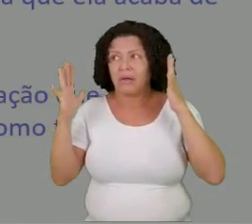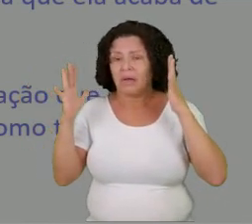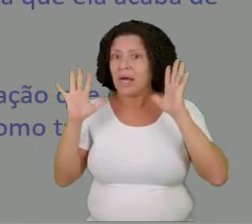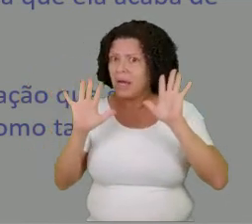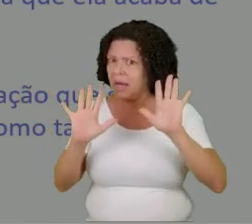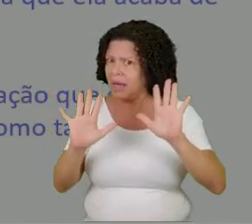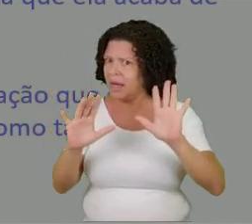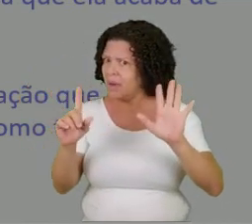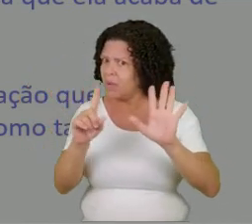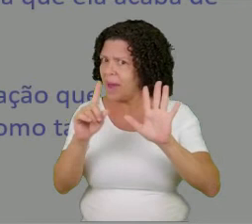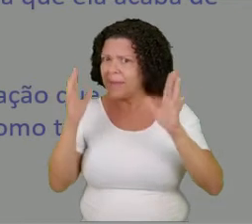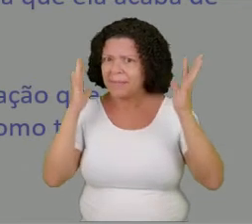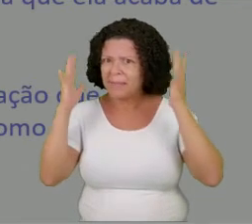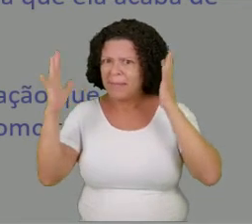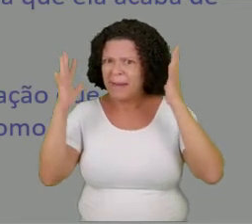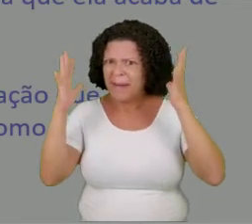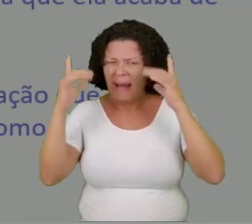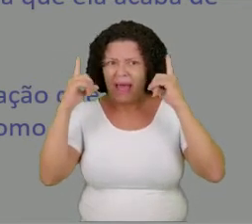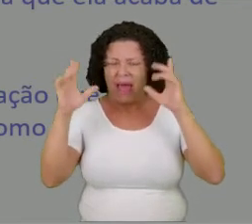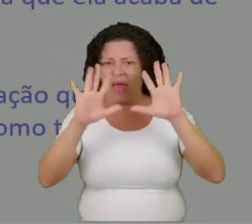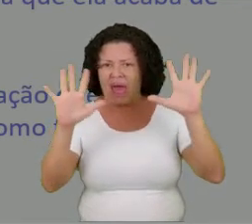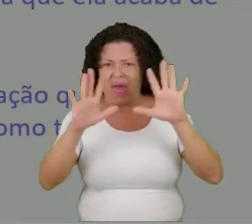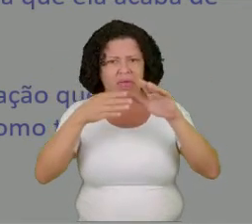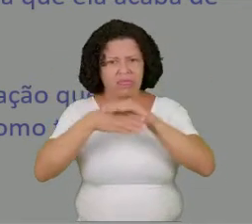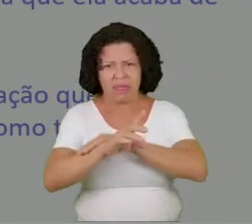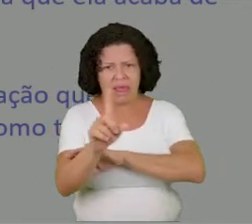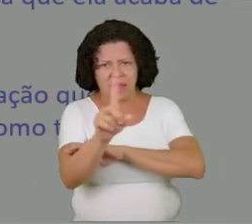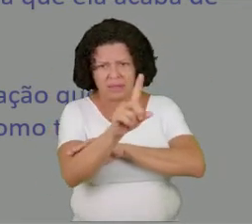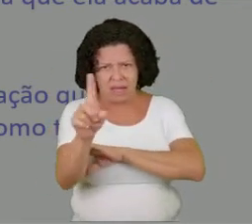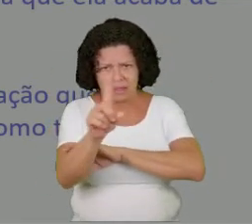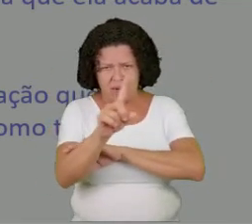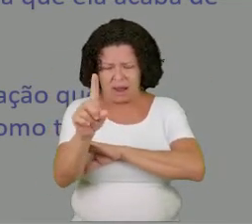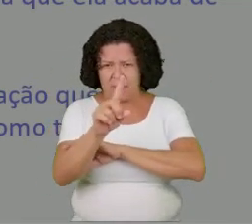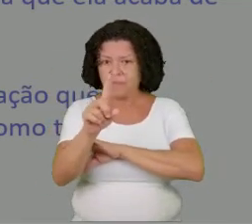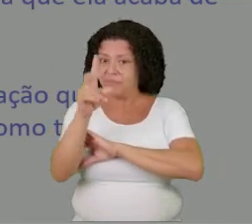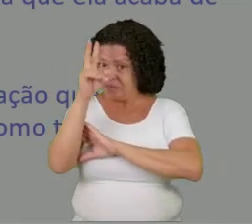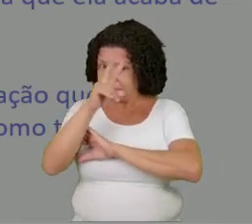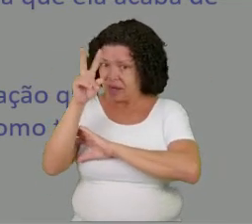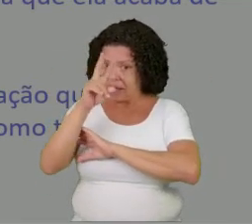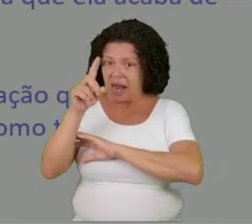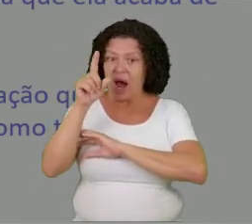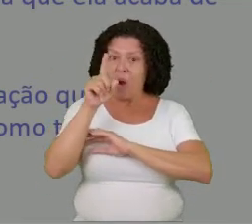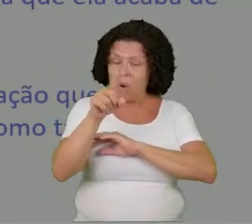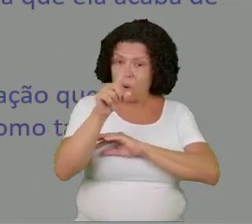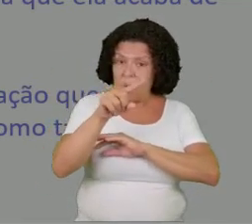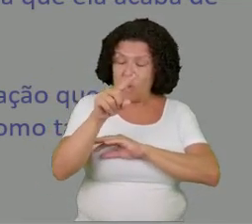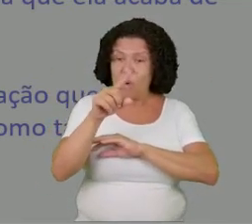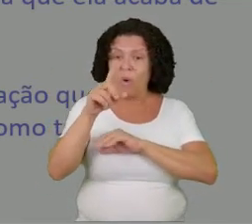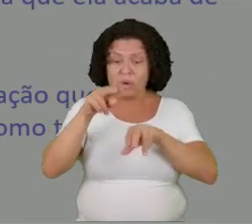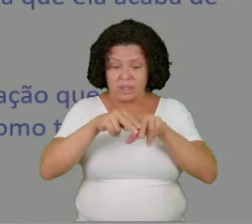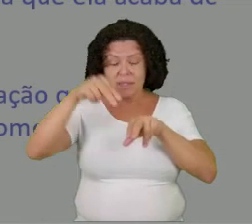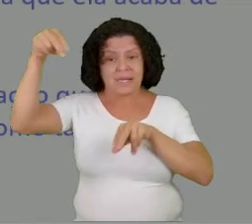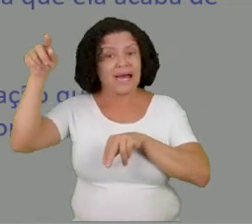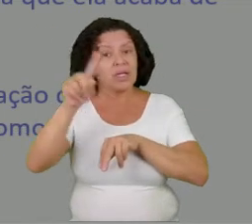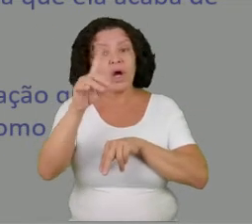de perturbação. Calma, não é a perturbação que nós estamos acostumados. Lembre-se, o desencarne não